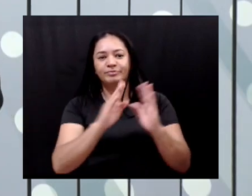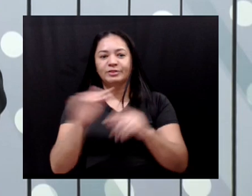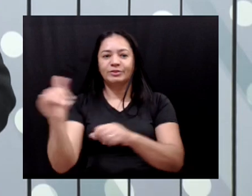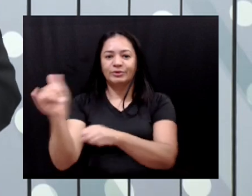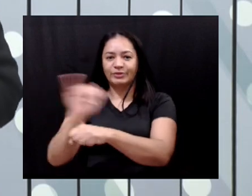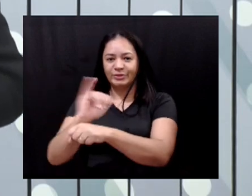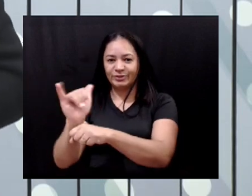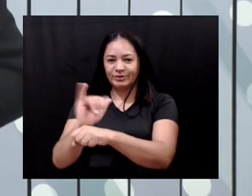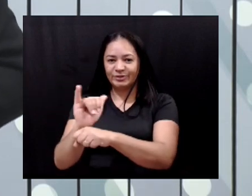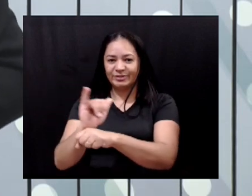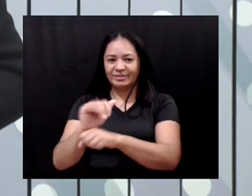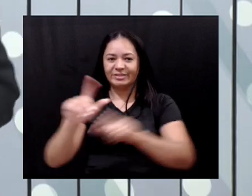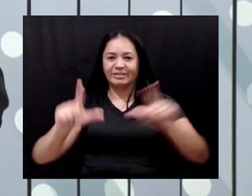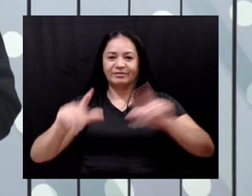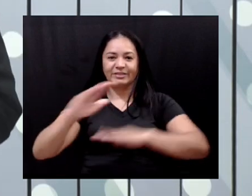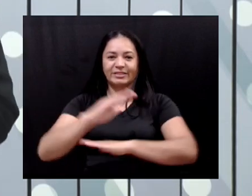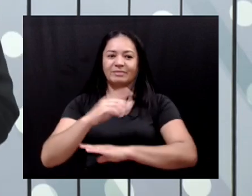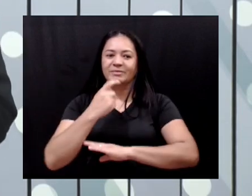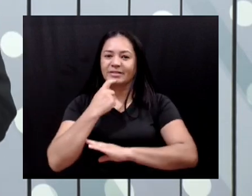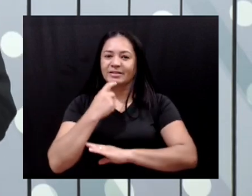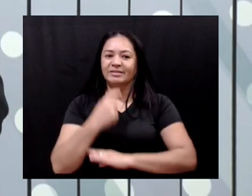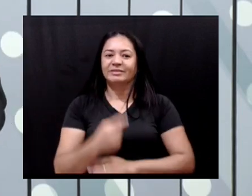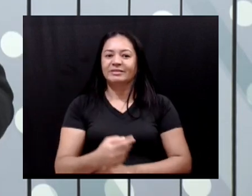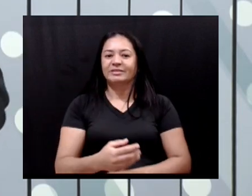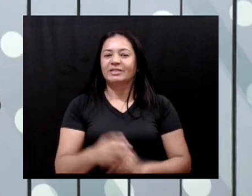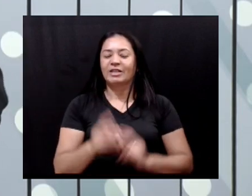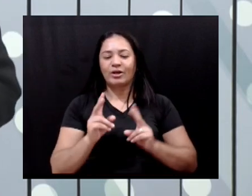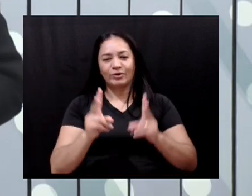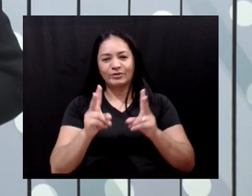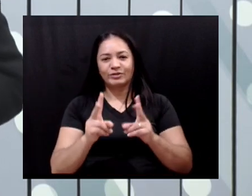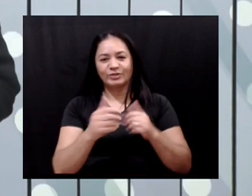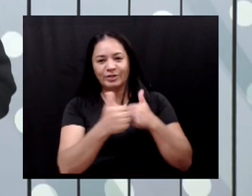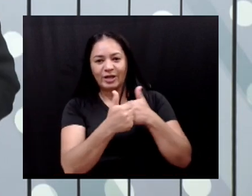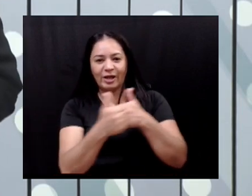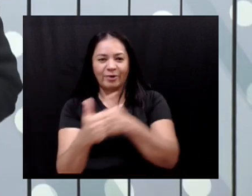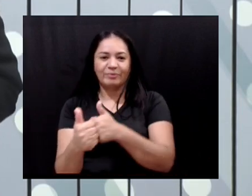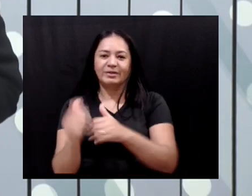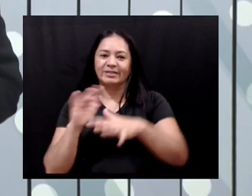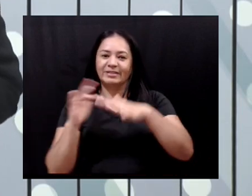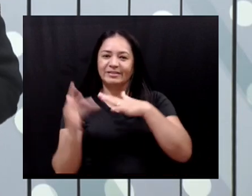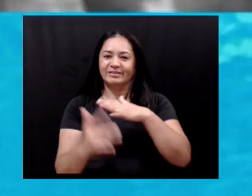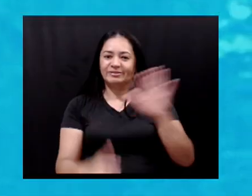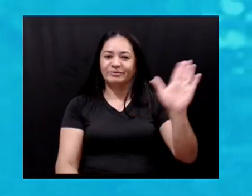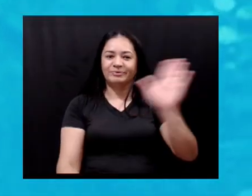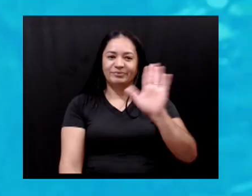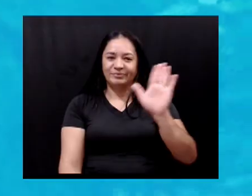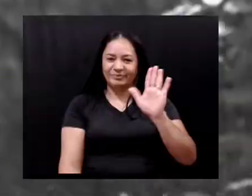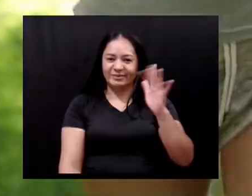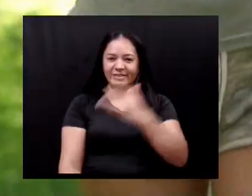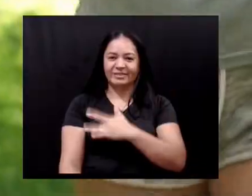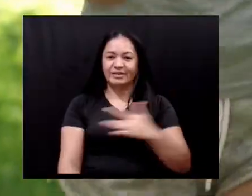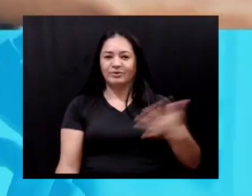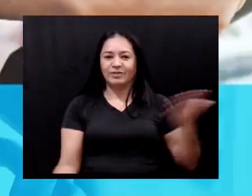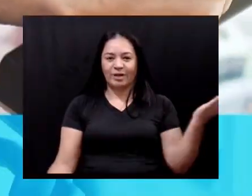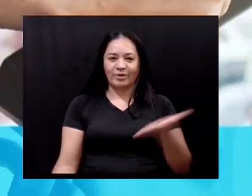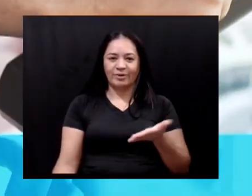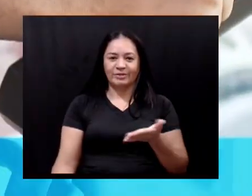Campinas. E não se esqueça de nos acompanhar nas redes sociais. Até o próximo Saúde Agora!